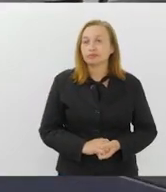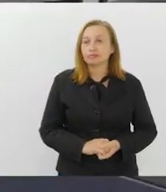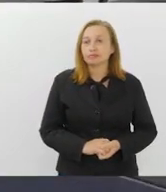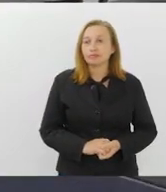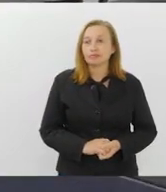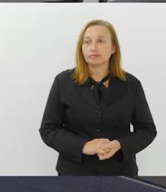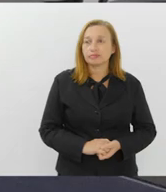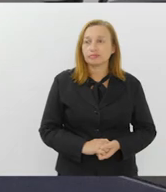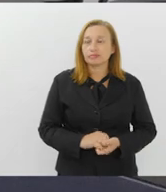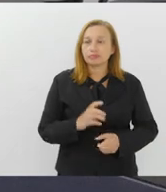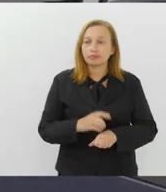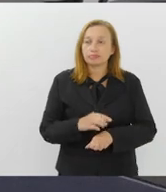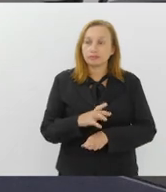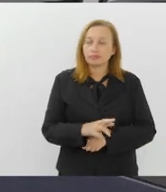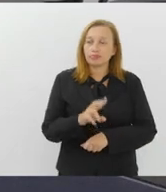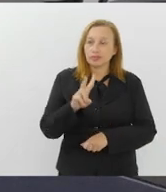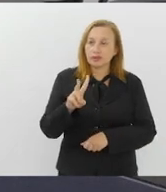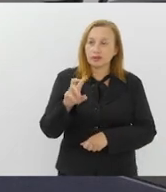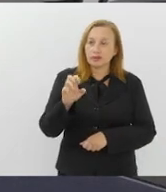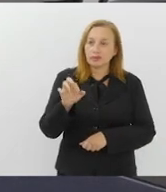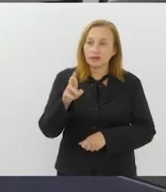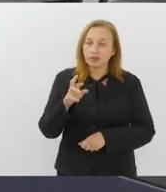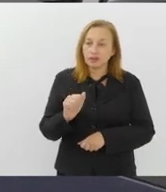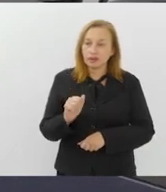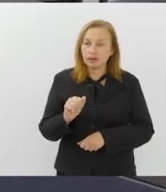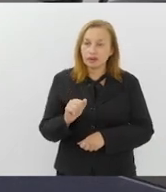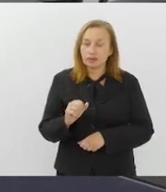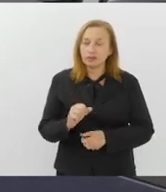Doutora Vera, meu microfone está desligado.